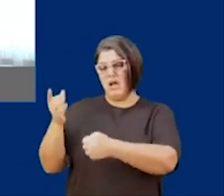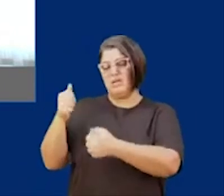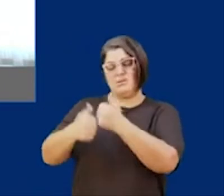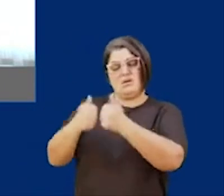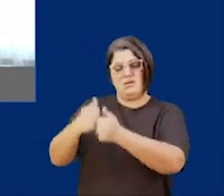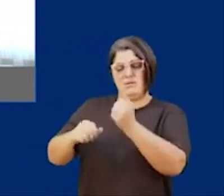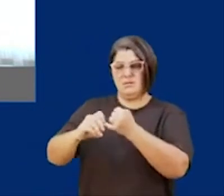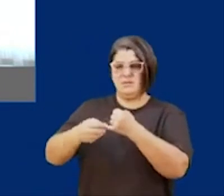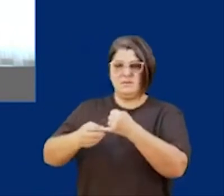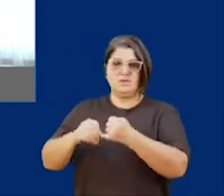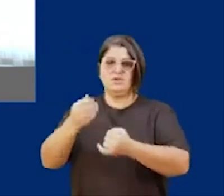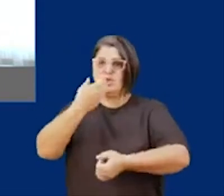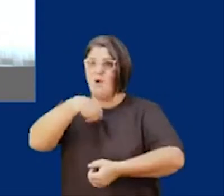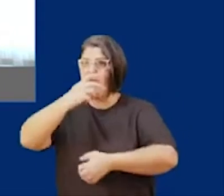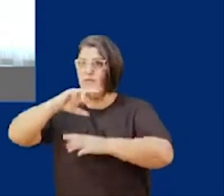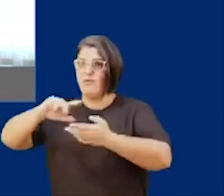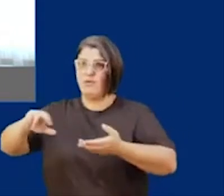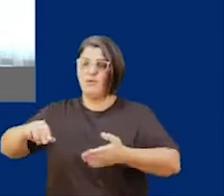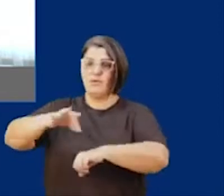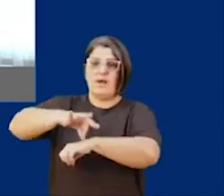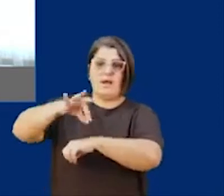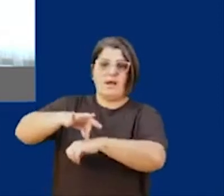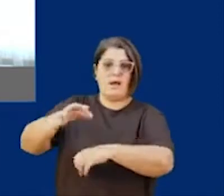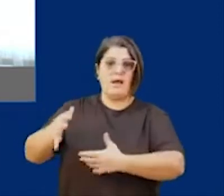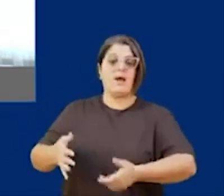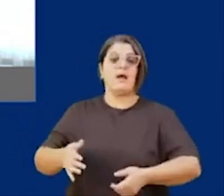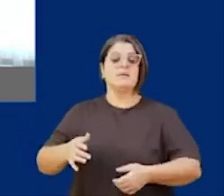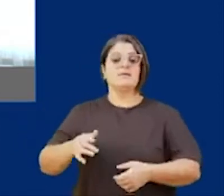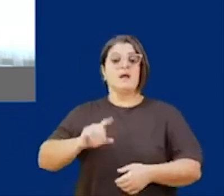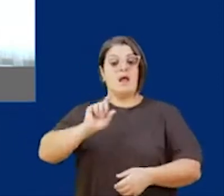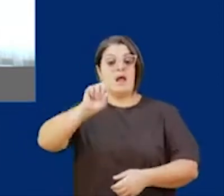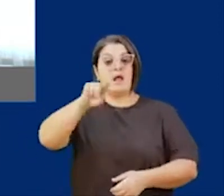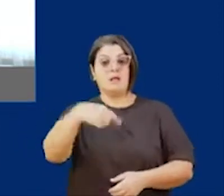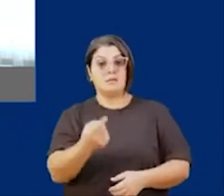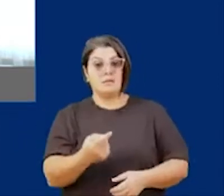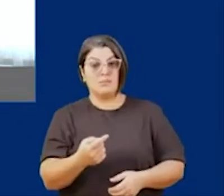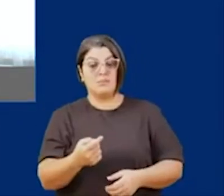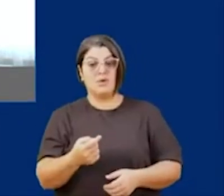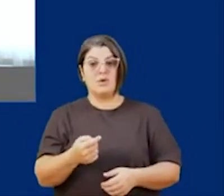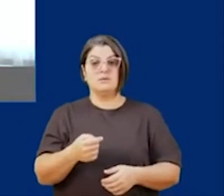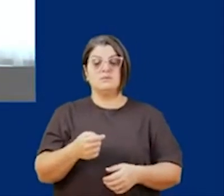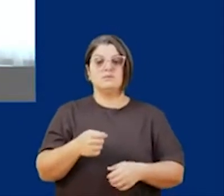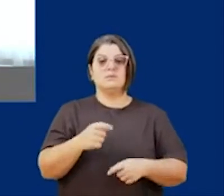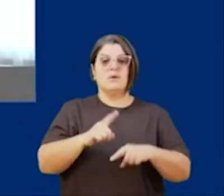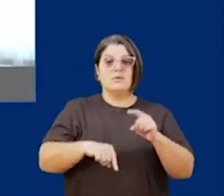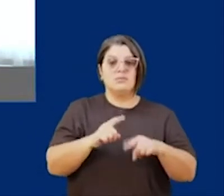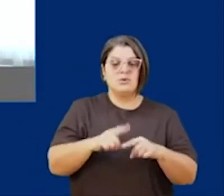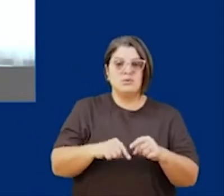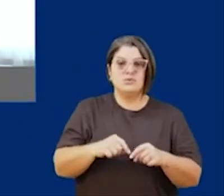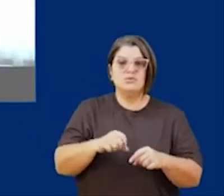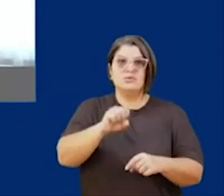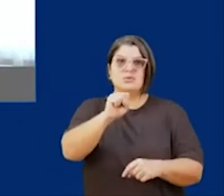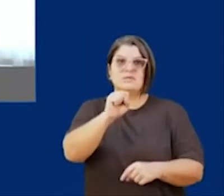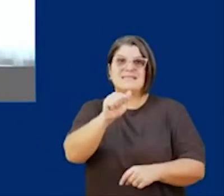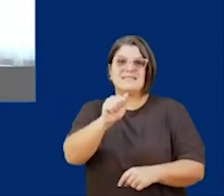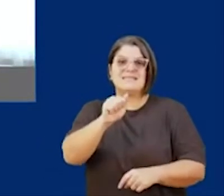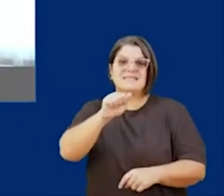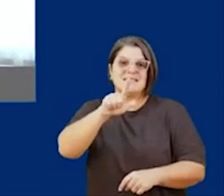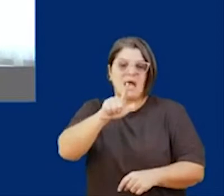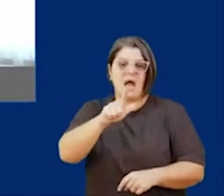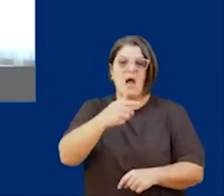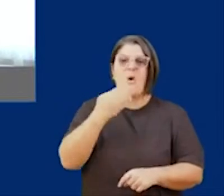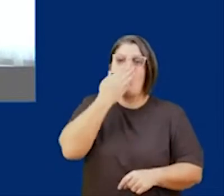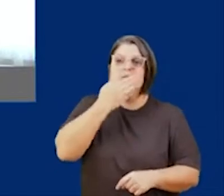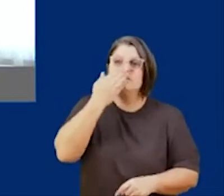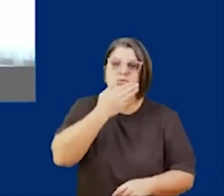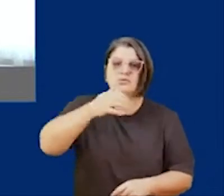feijão, fruta, carne. Aí tem os alimentos, ingredientes processados, né, que seriam sal, açúcar, óleo,